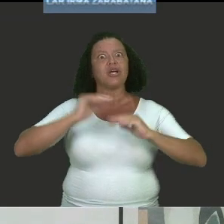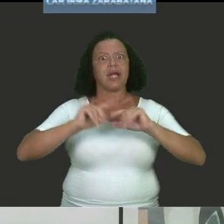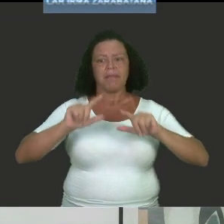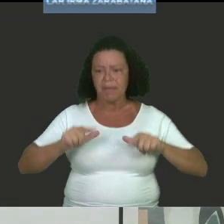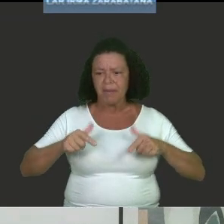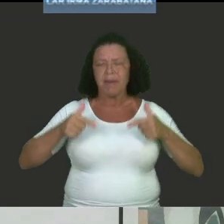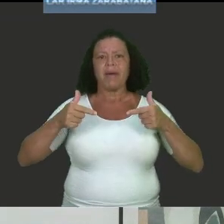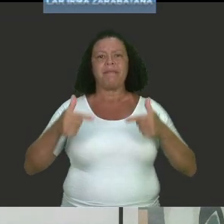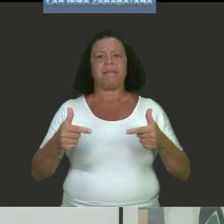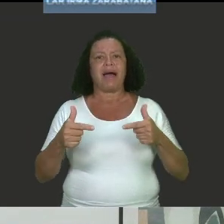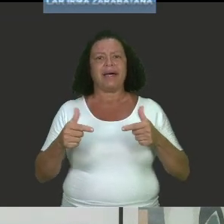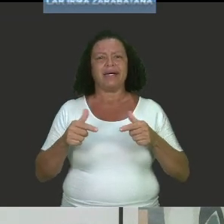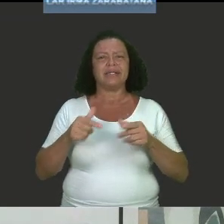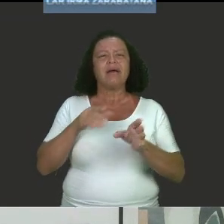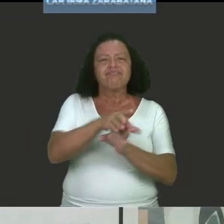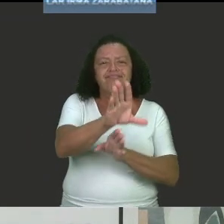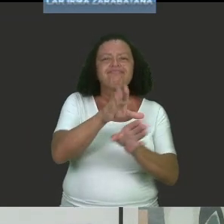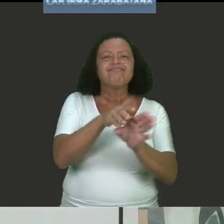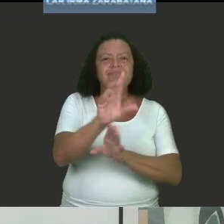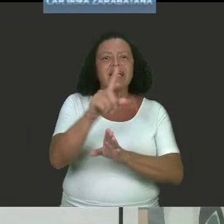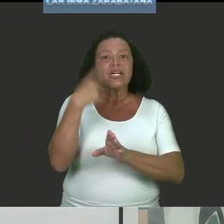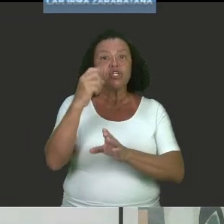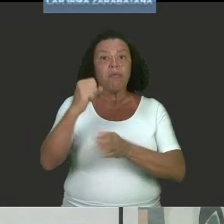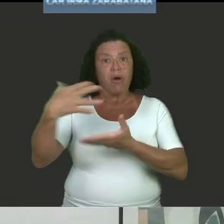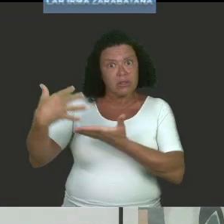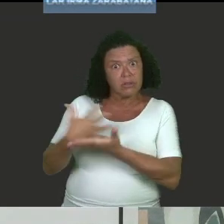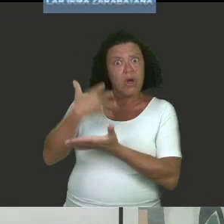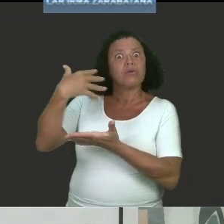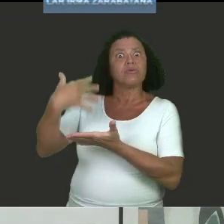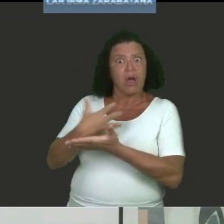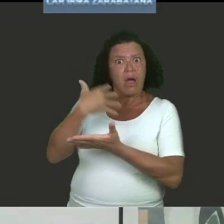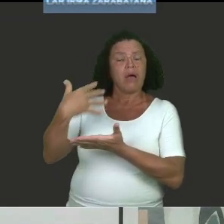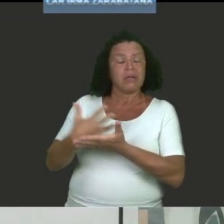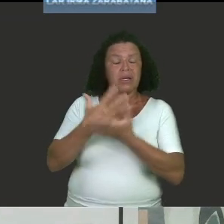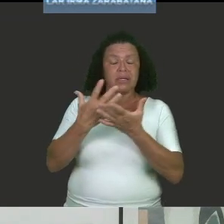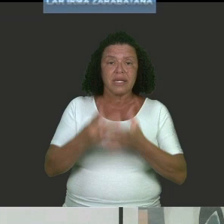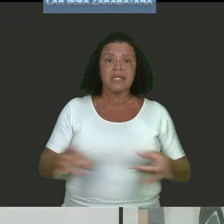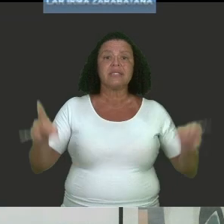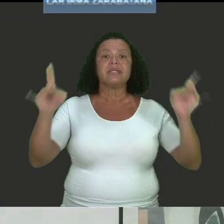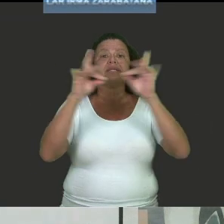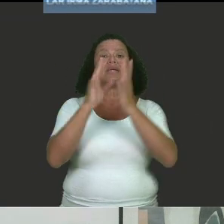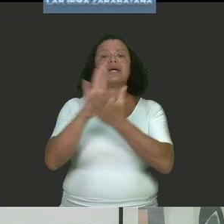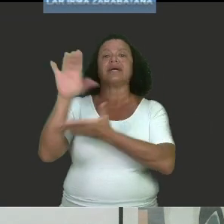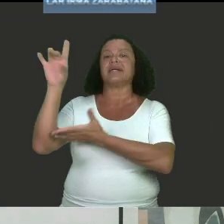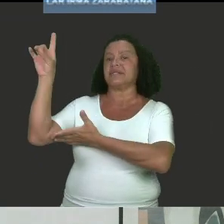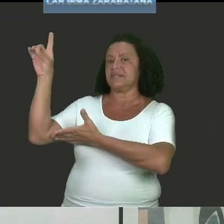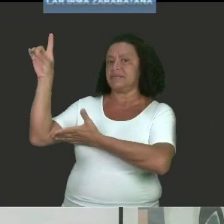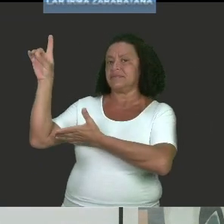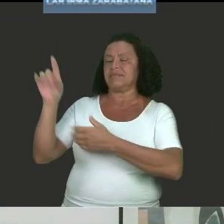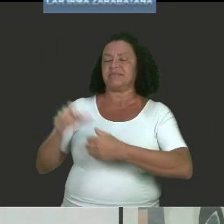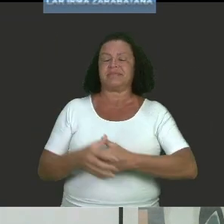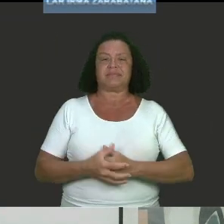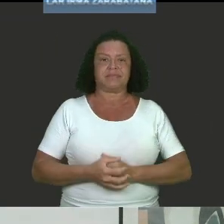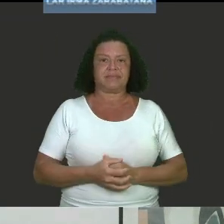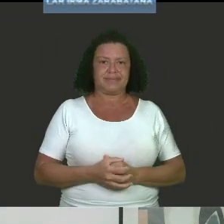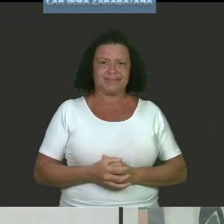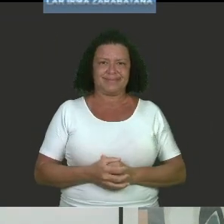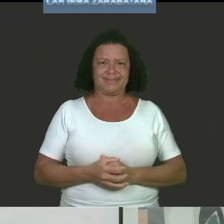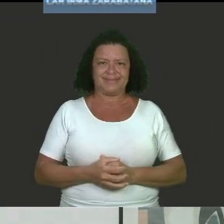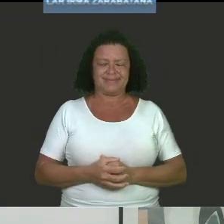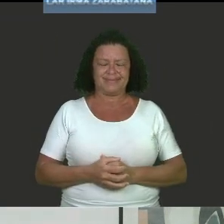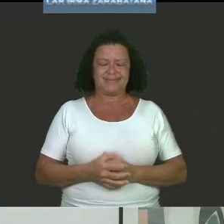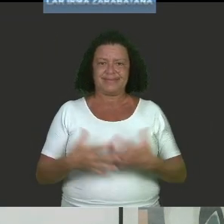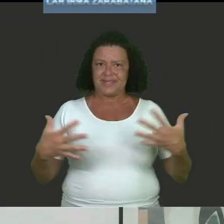todas as instruções que esses espíritos de luz nos trazem. Que assim seja, graças a Deus. Bem,